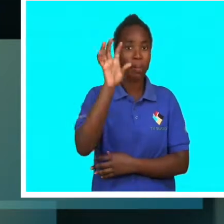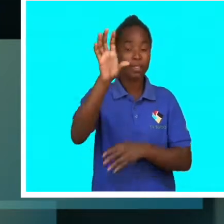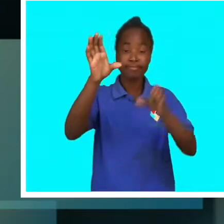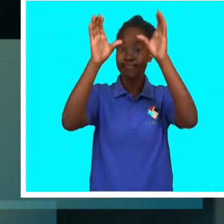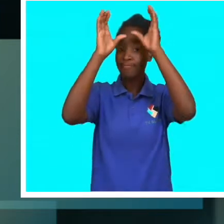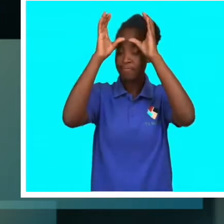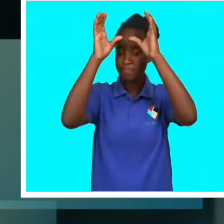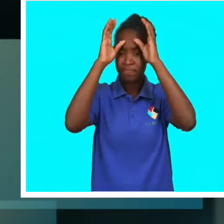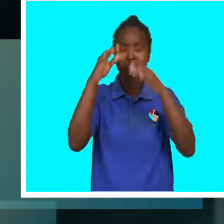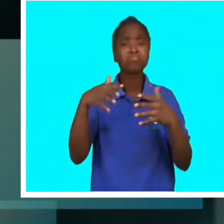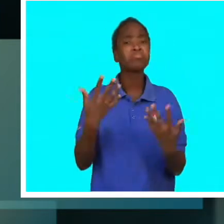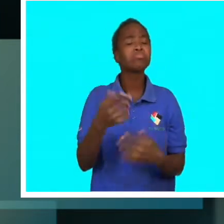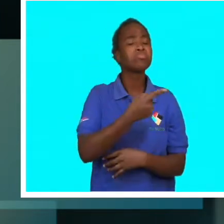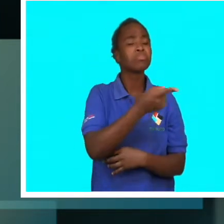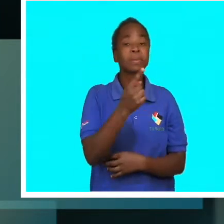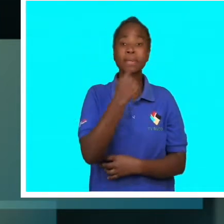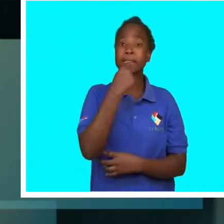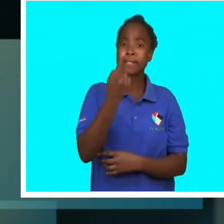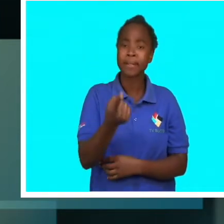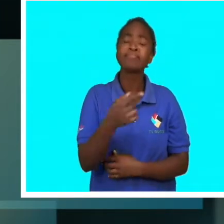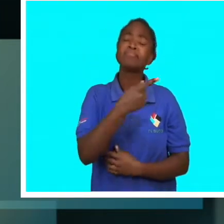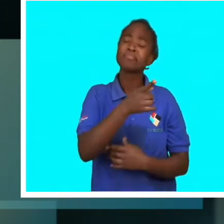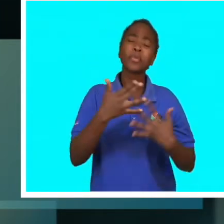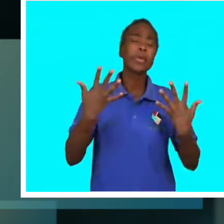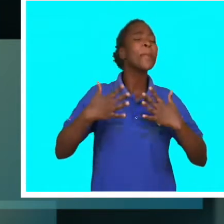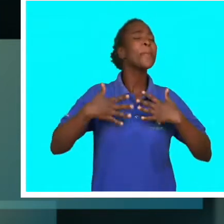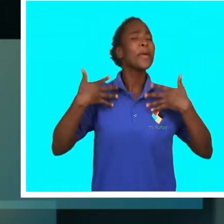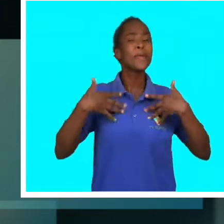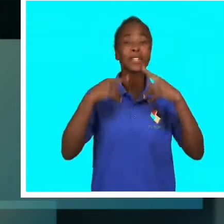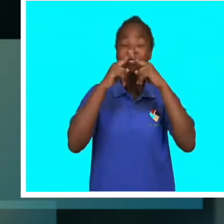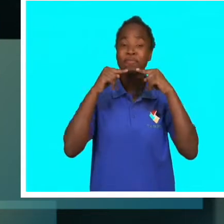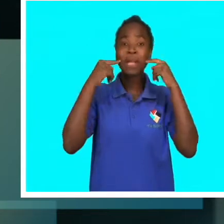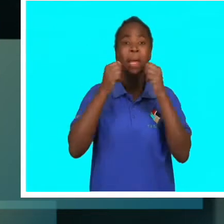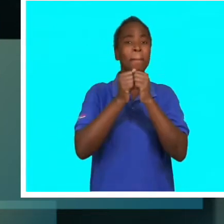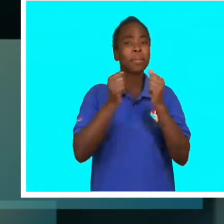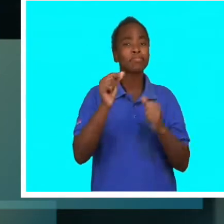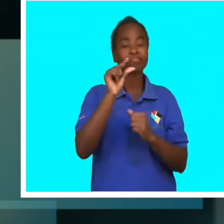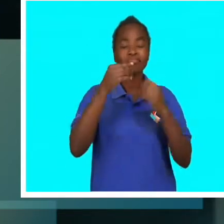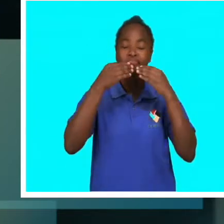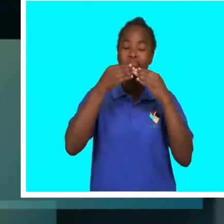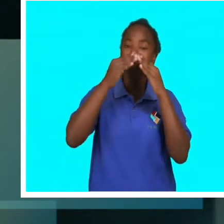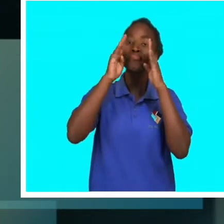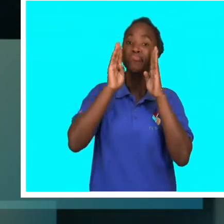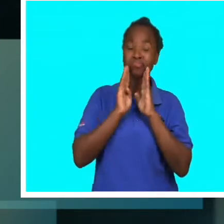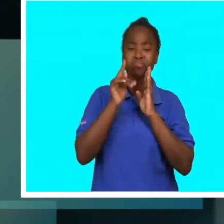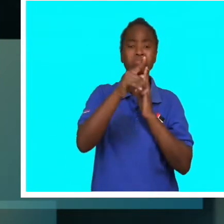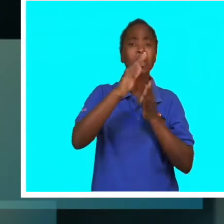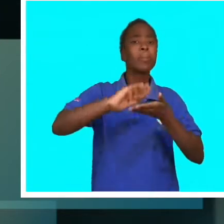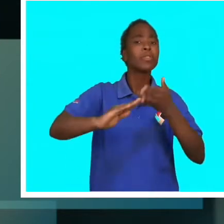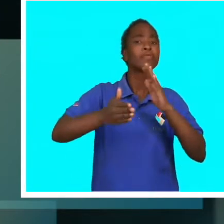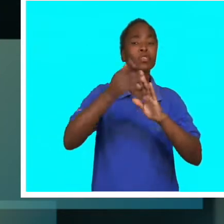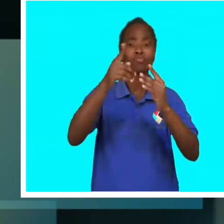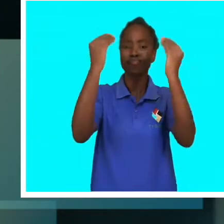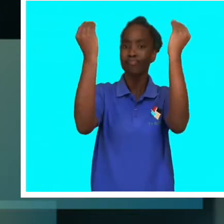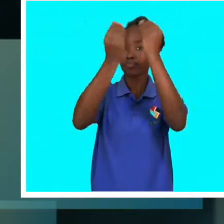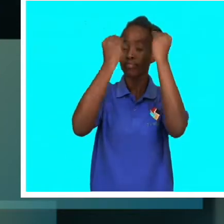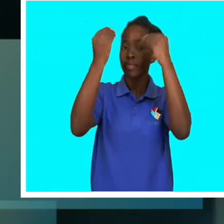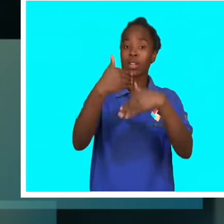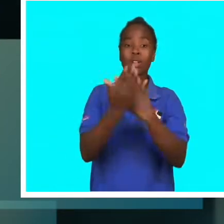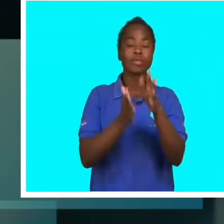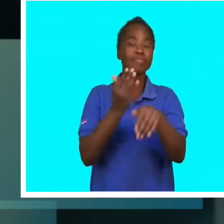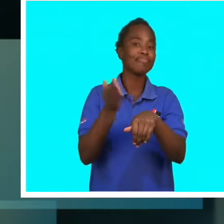Eles revelam estar felizes com a iniciativa, mas lamentam o fato de os formadores não dominarem língua de sinais, o que